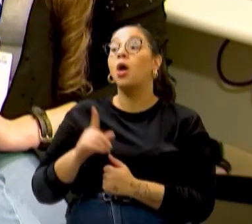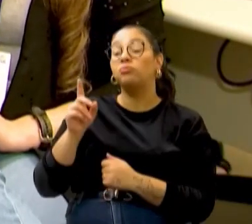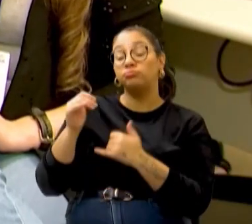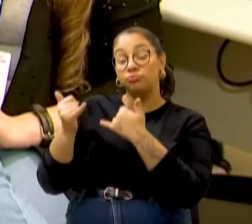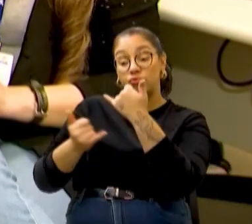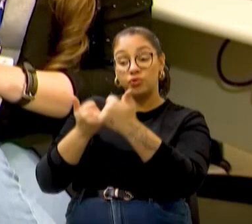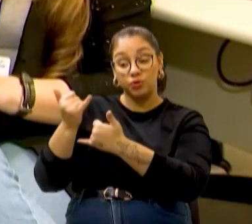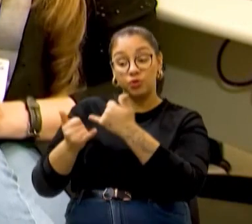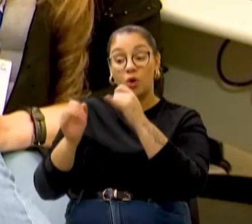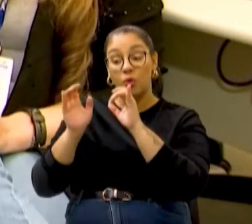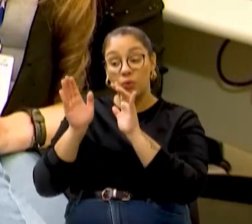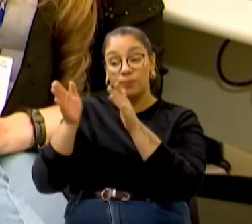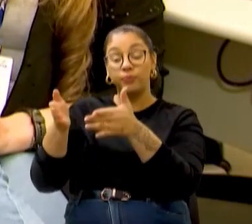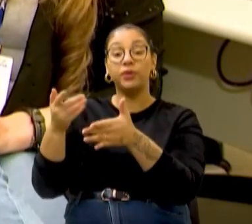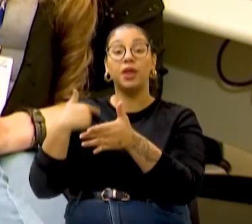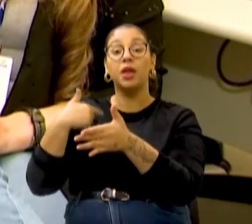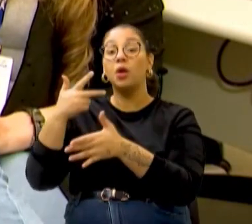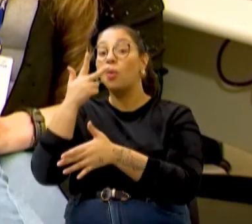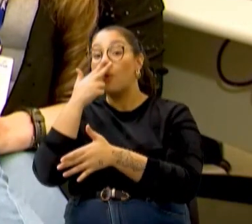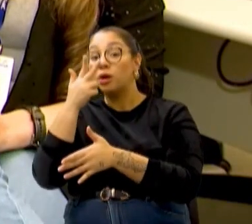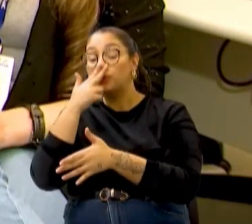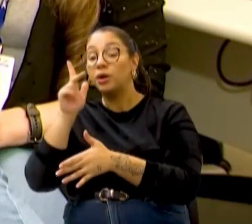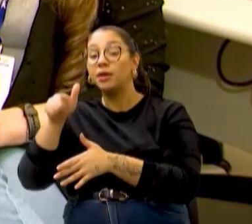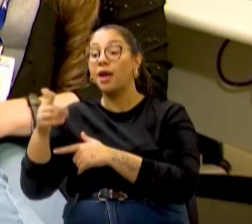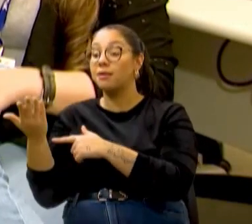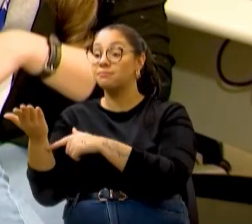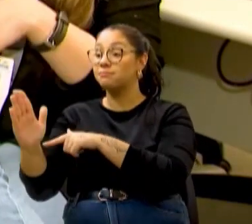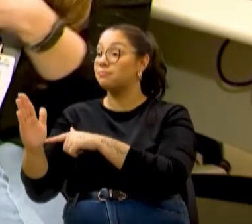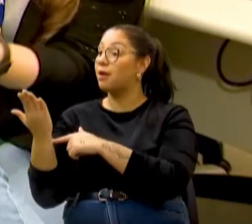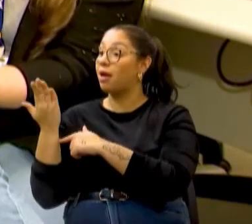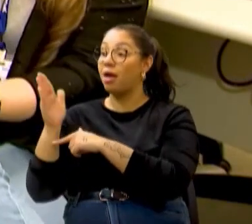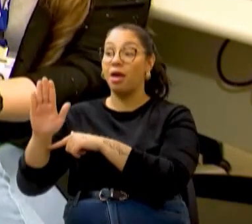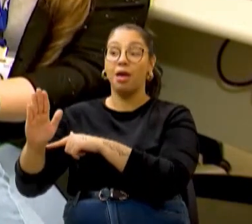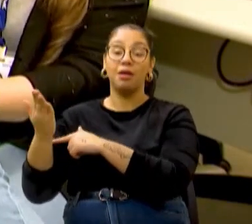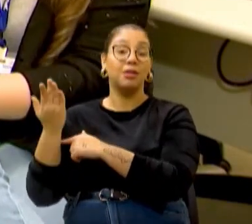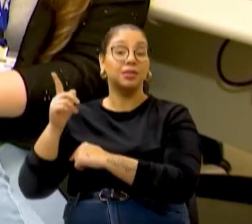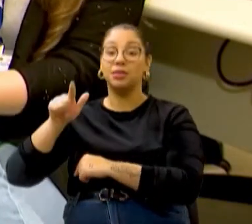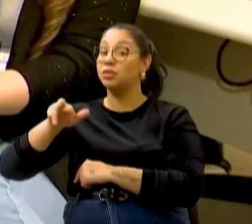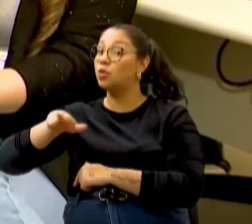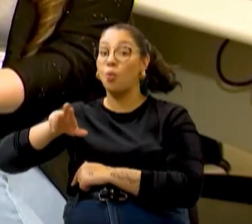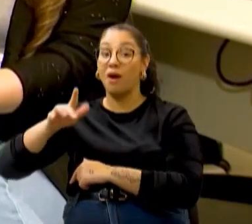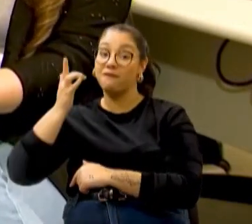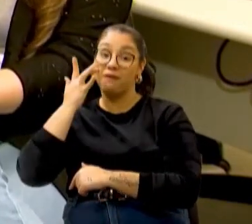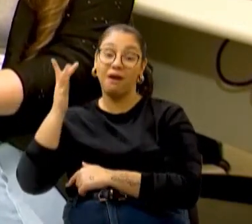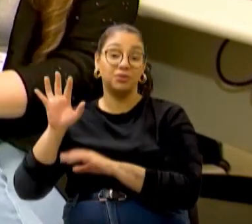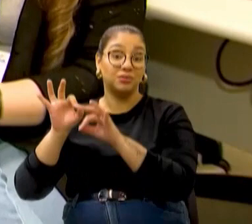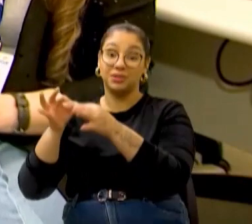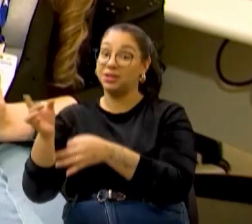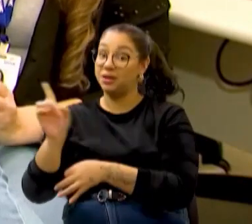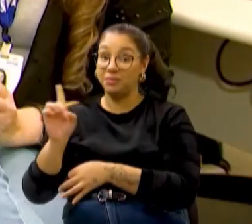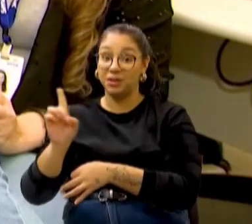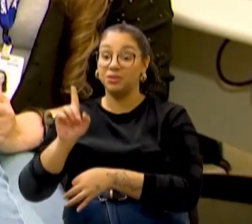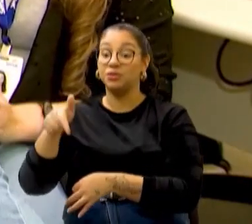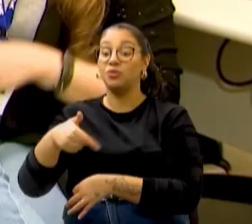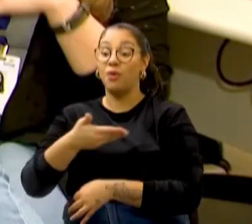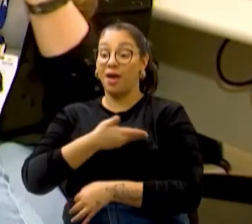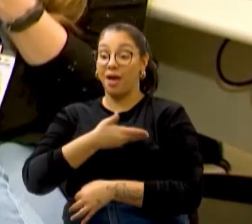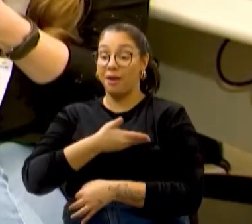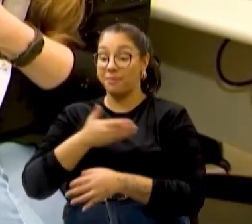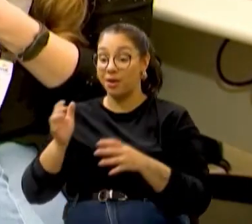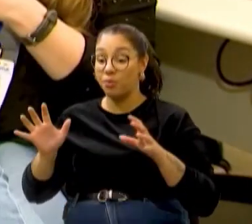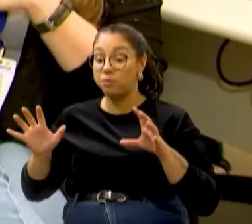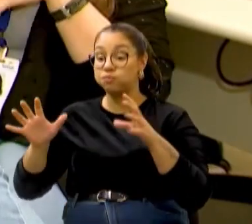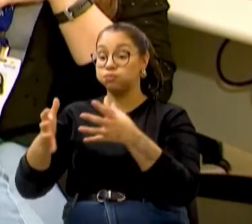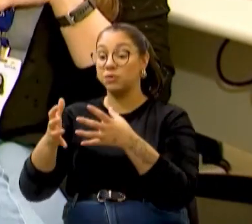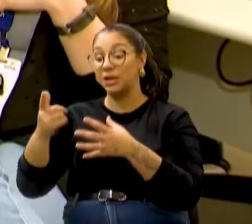jogos basicamente dos jogos eu acho que trabalhar colaborativamente não é algo tão simples Então você conseguir